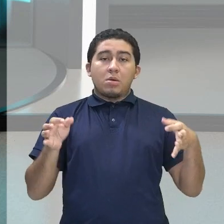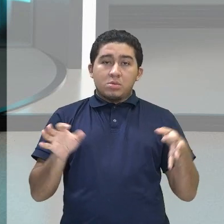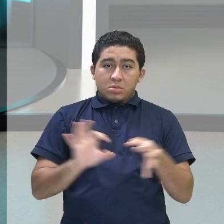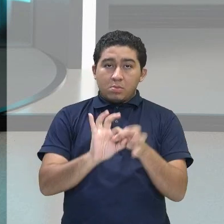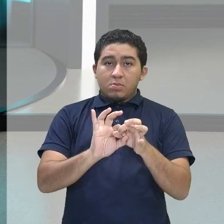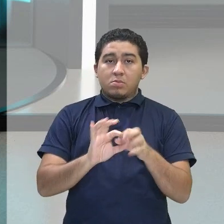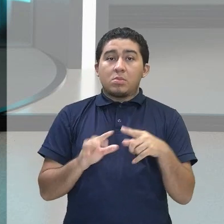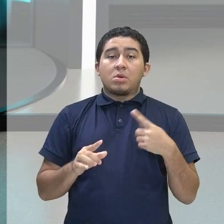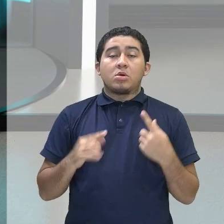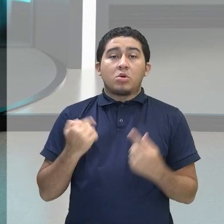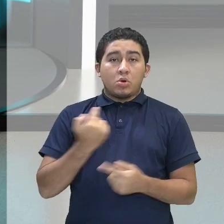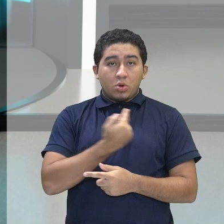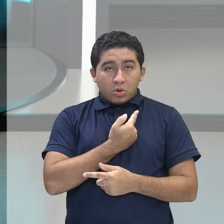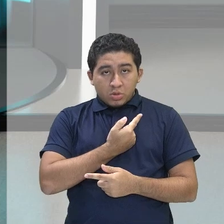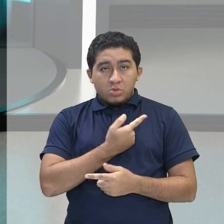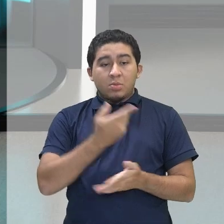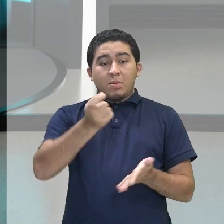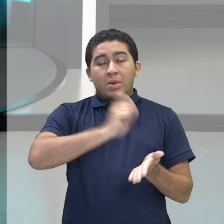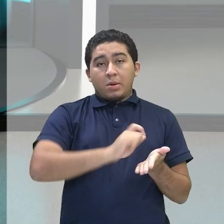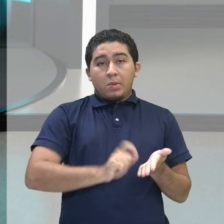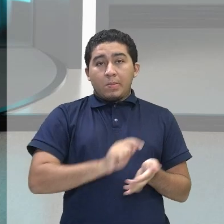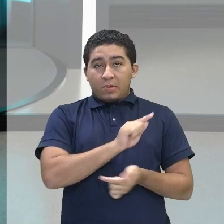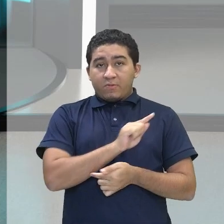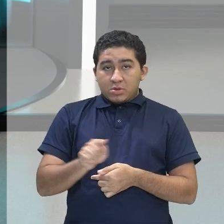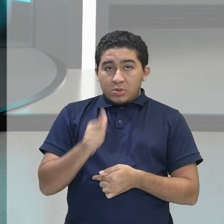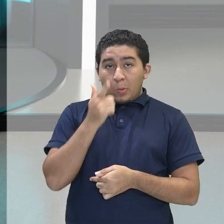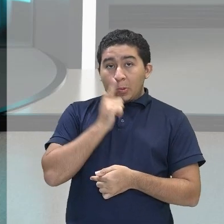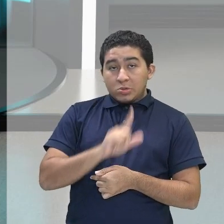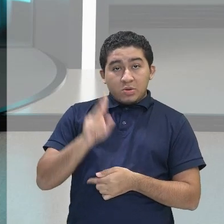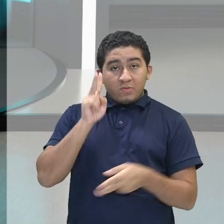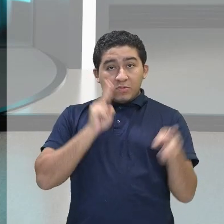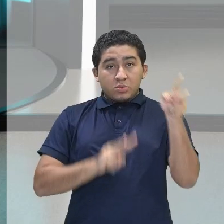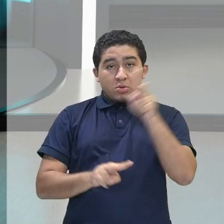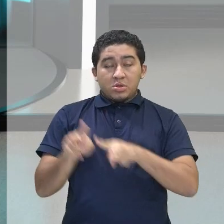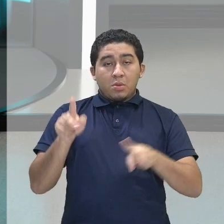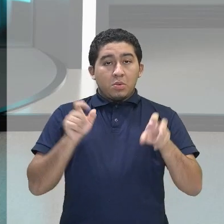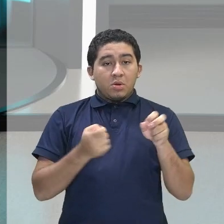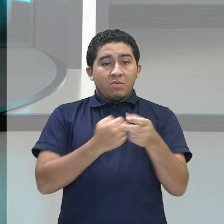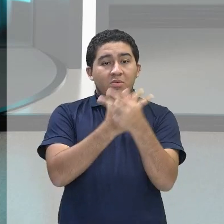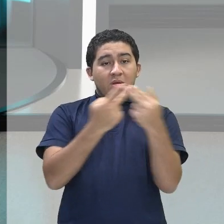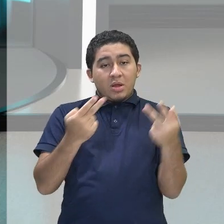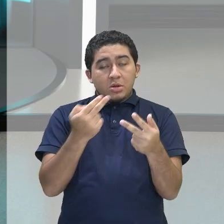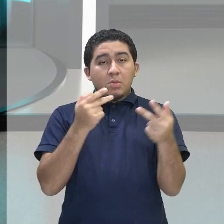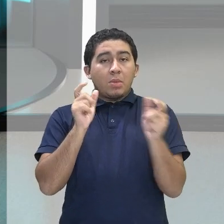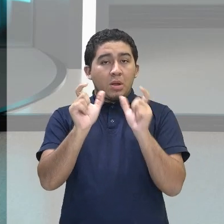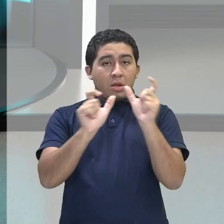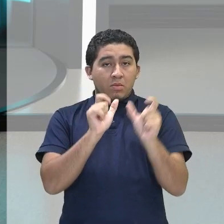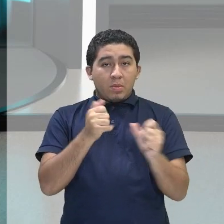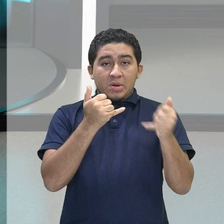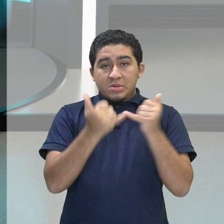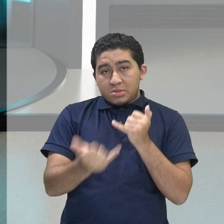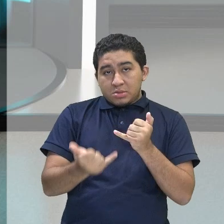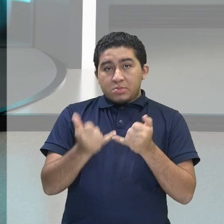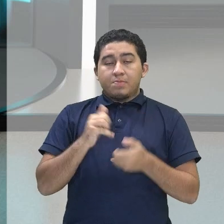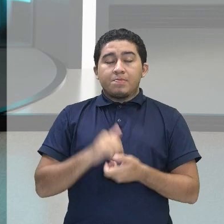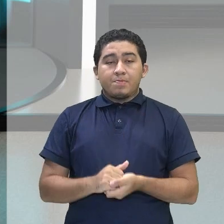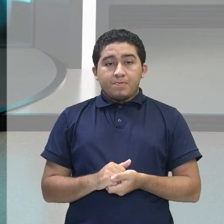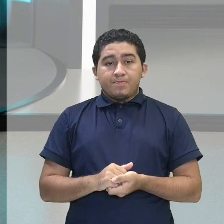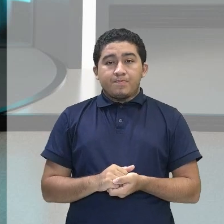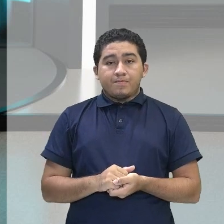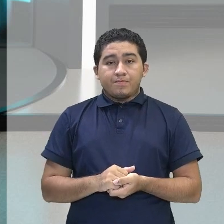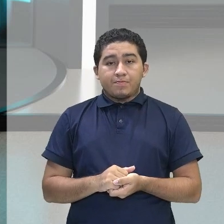gente marcou? Para que você veja que muitas palavras são parecidas, né? Que são as cognatas.